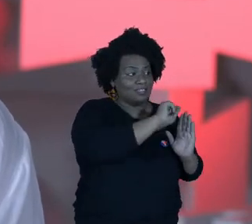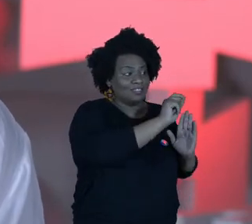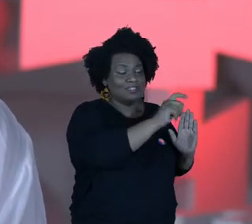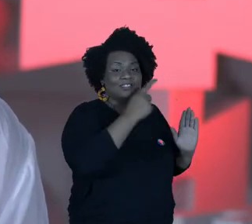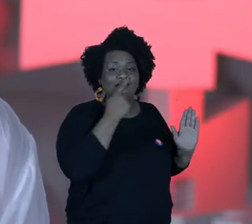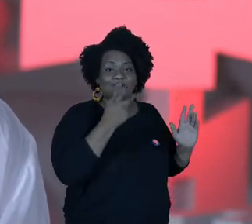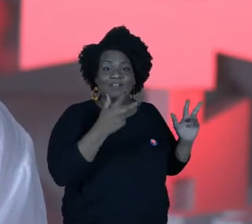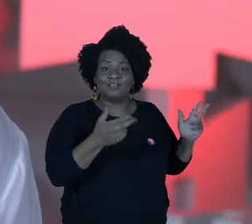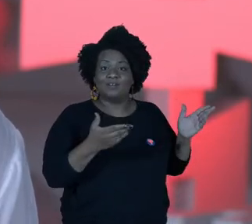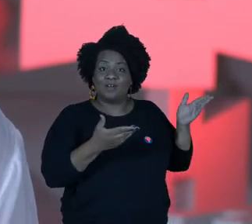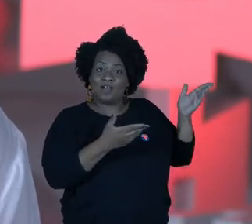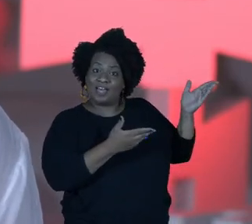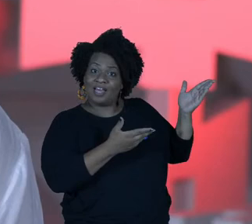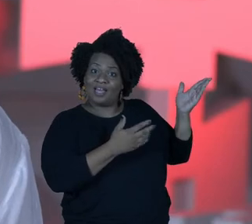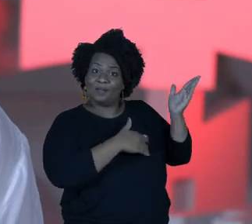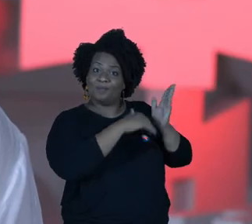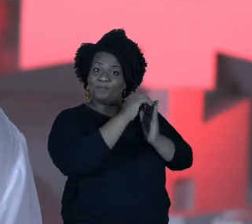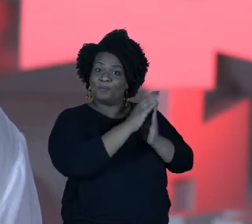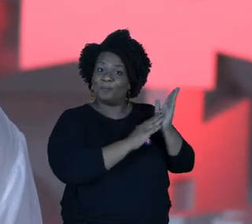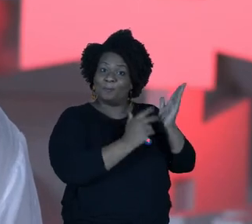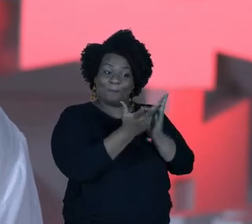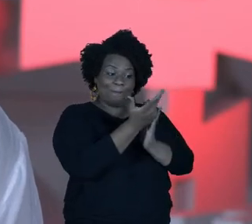é uma pintura, é uma construção.